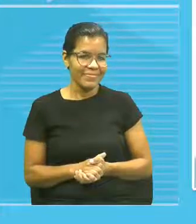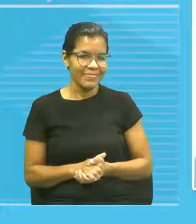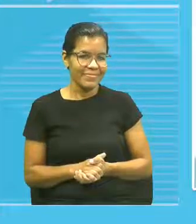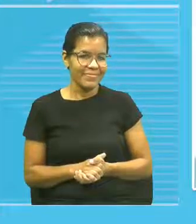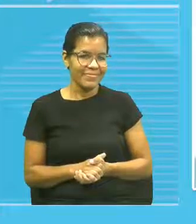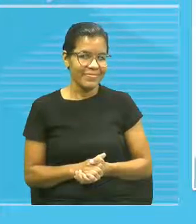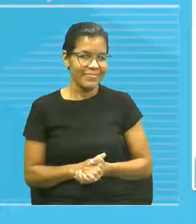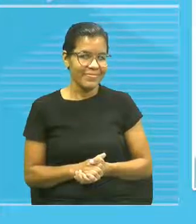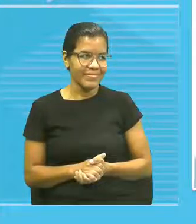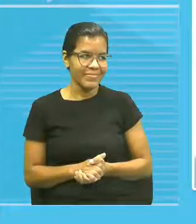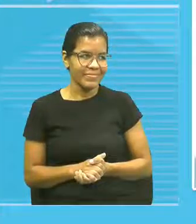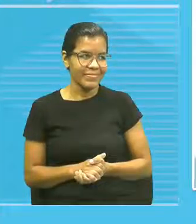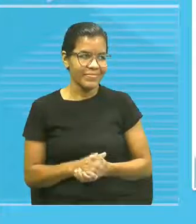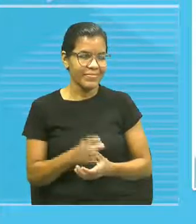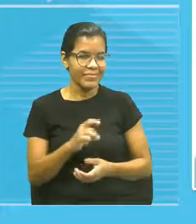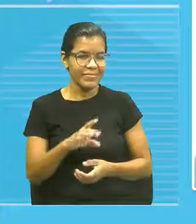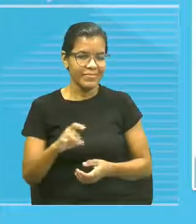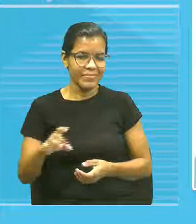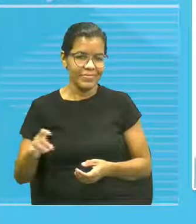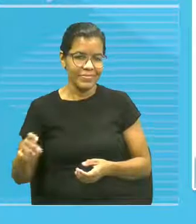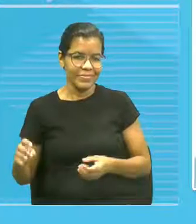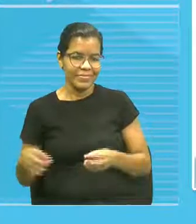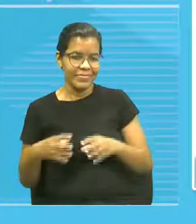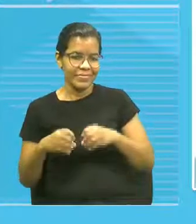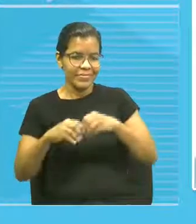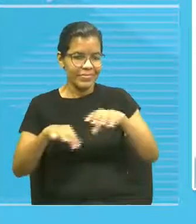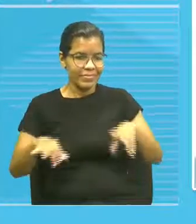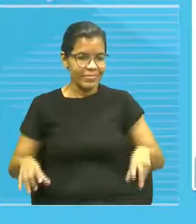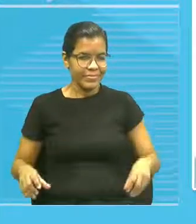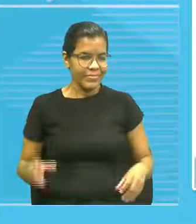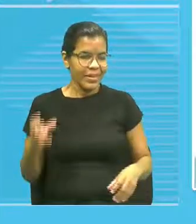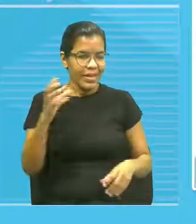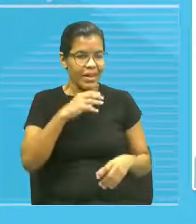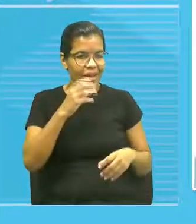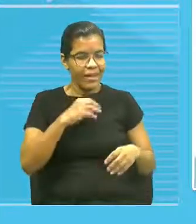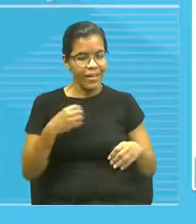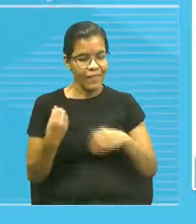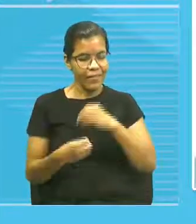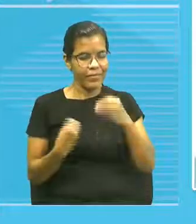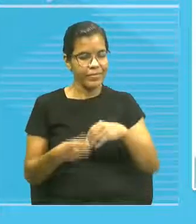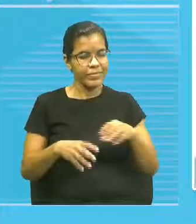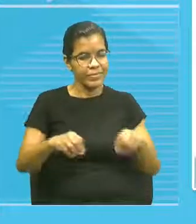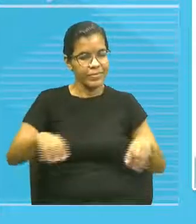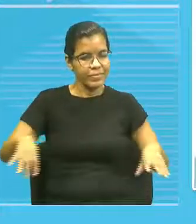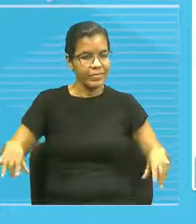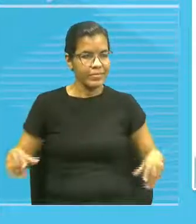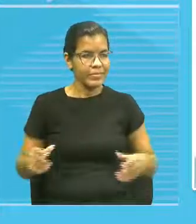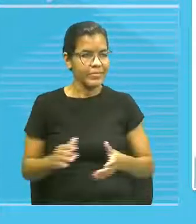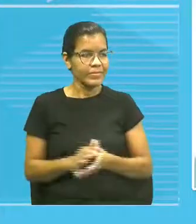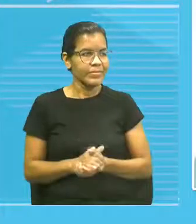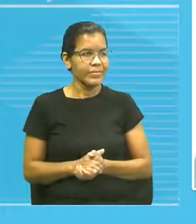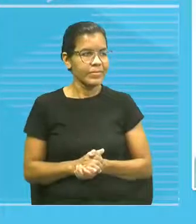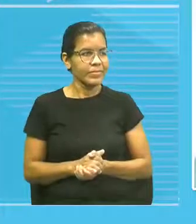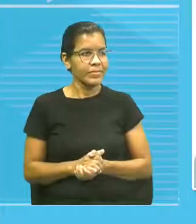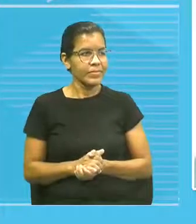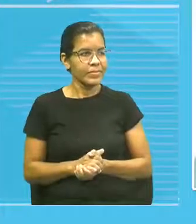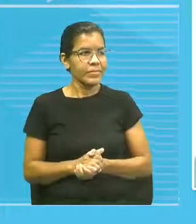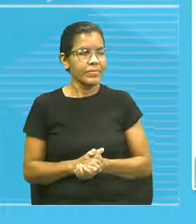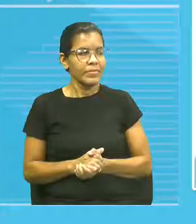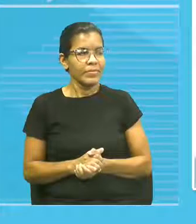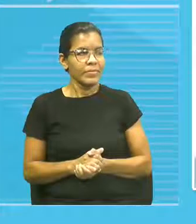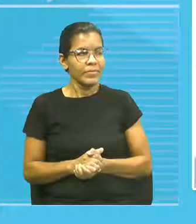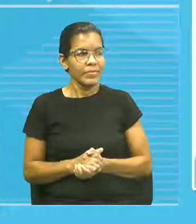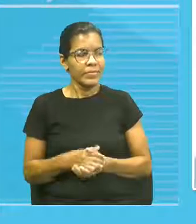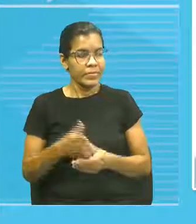Então, gente, o calor de solução é esse calor envolvido na dissolução de um molde soluto, né? Só que